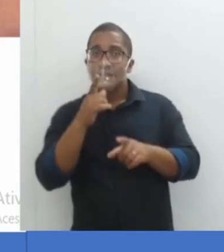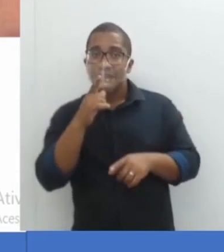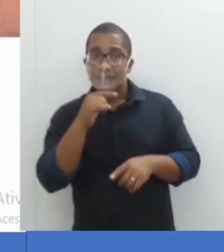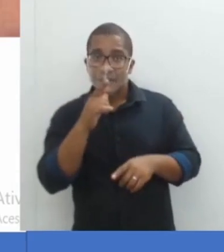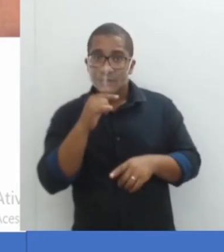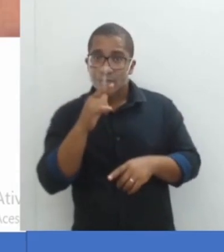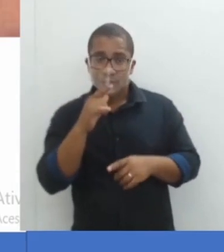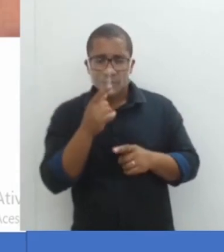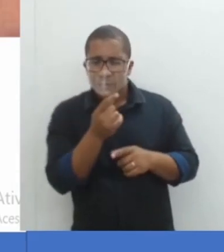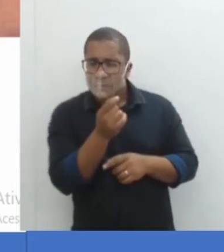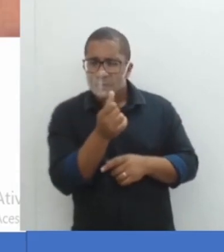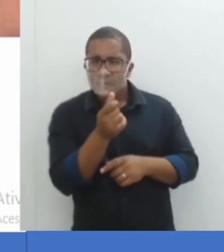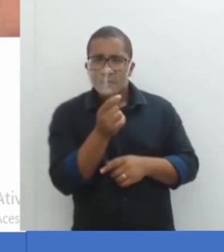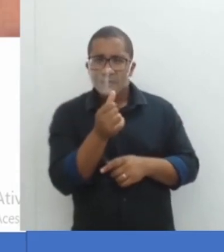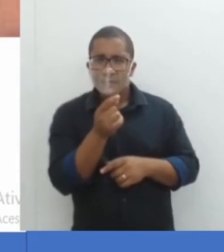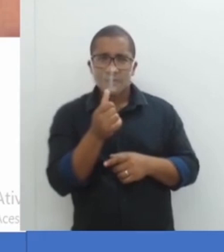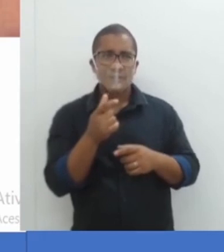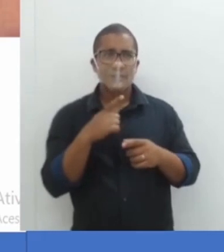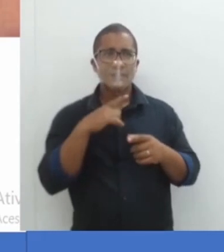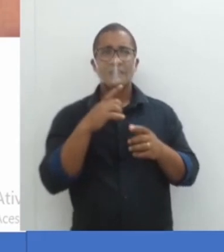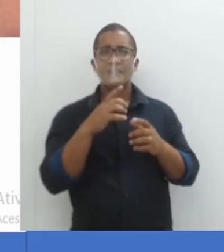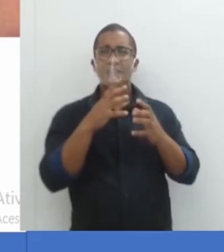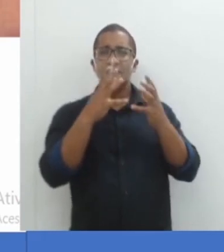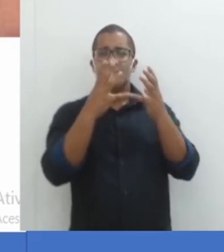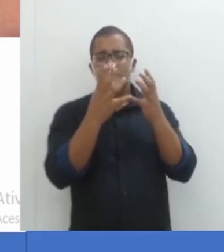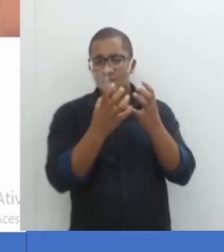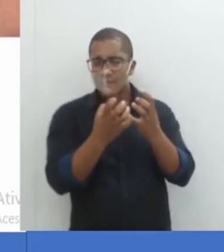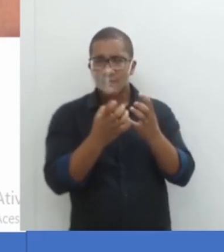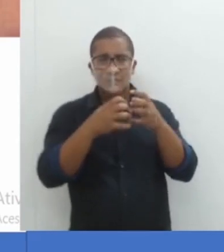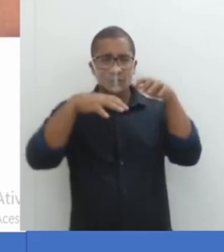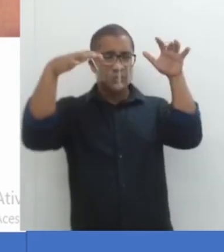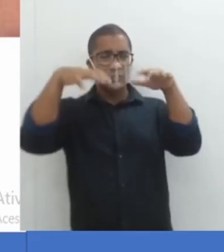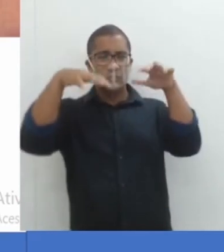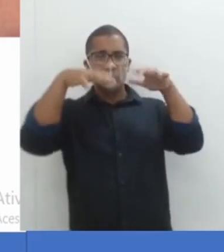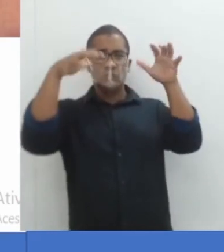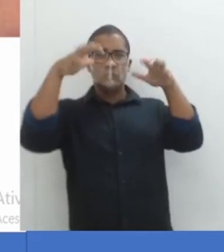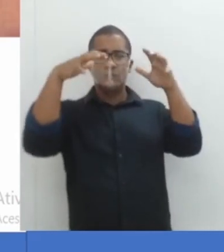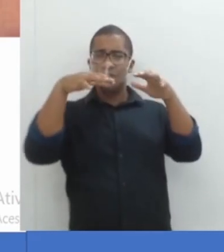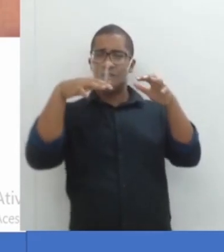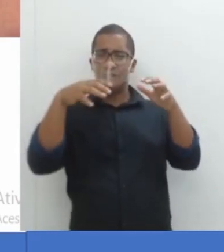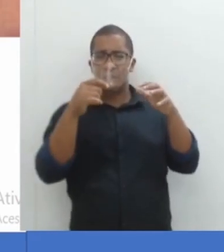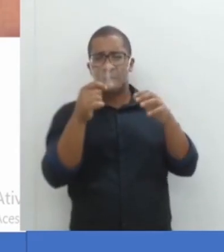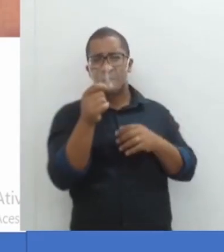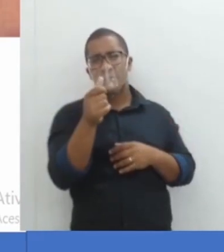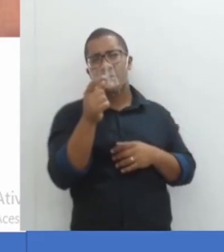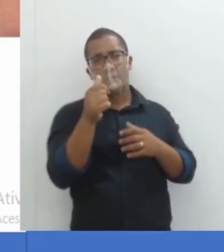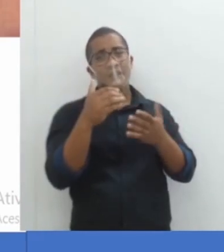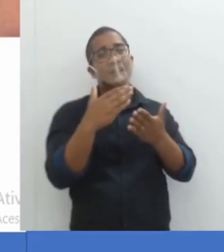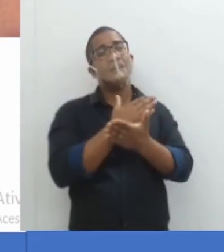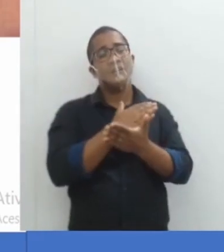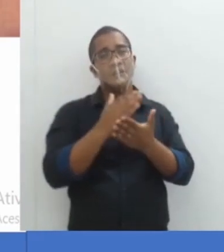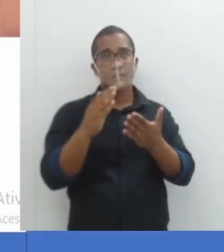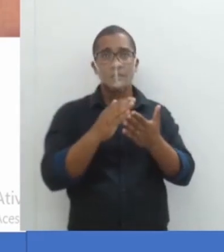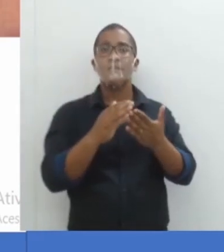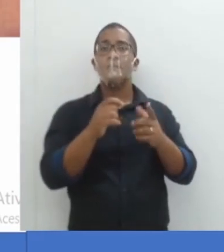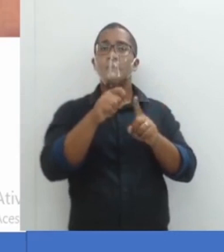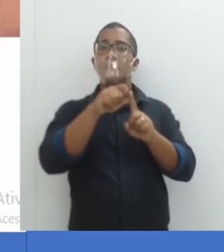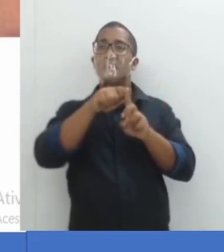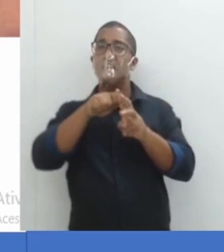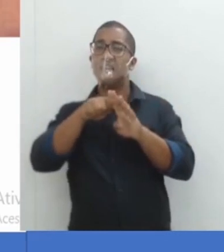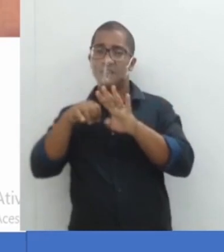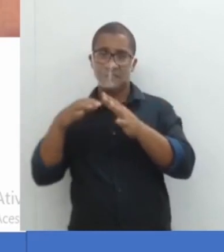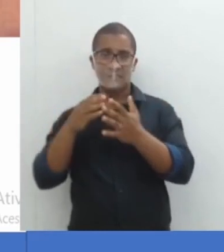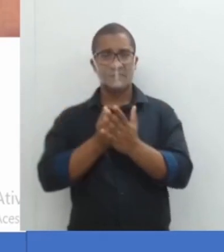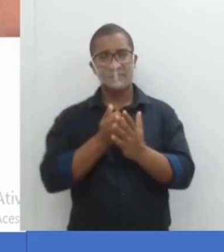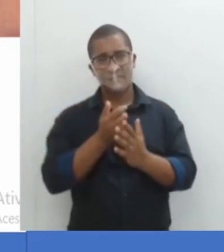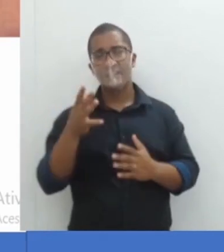condições climáticas com constantes períodos de seca, infelizmente, né? Nosso sertão tem alguns períodos de seca e a gente